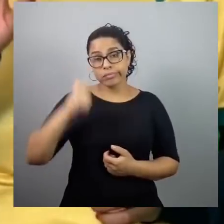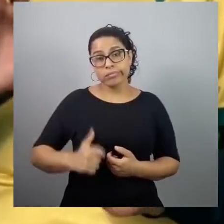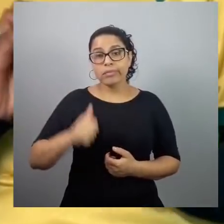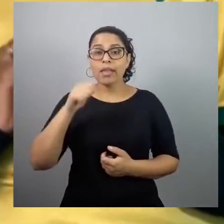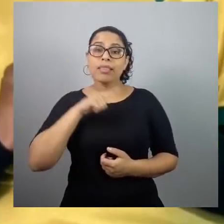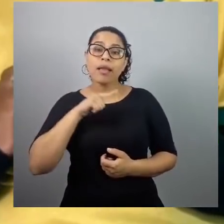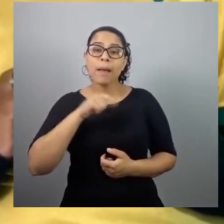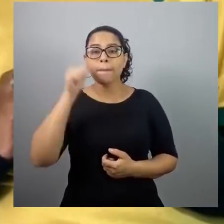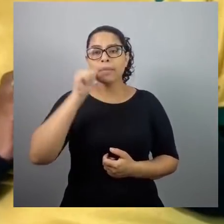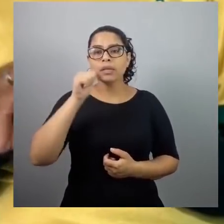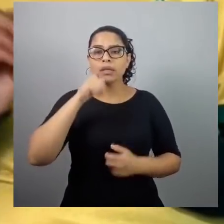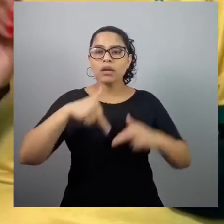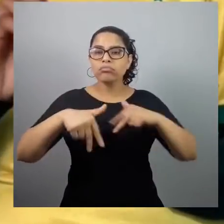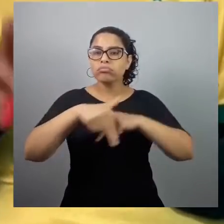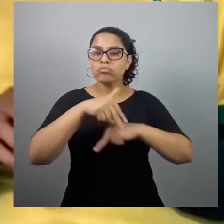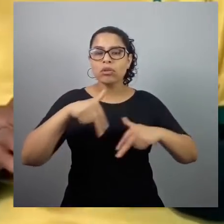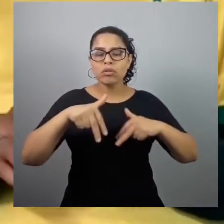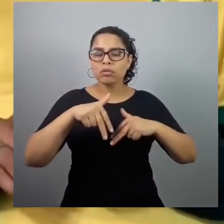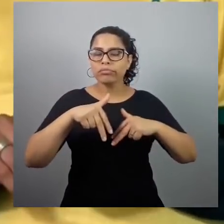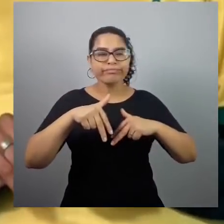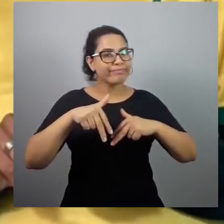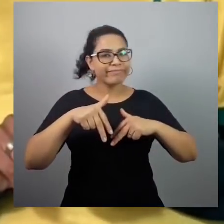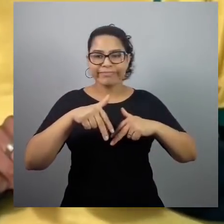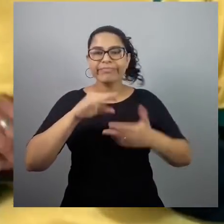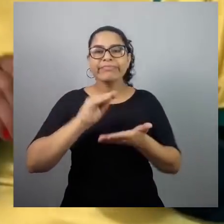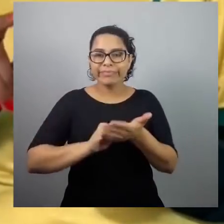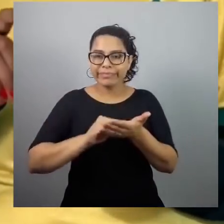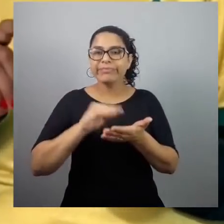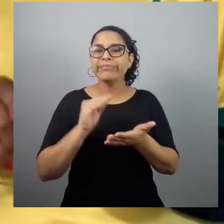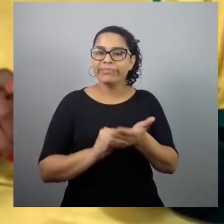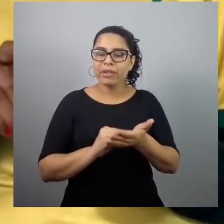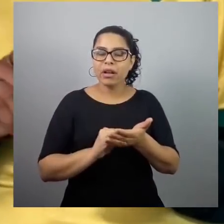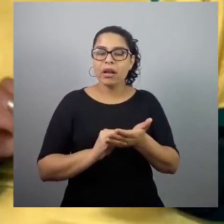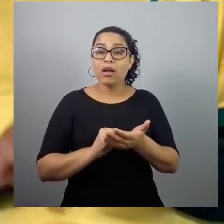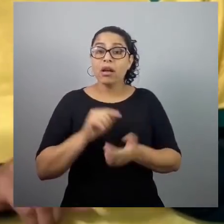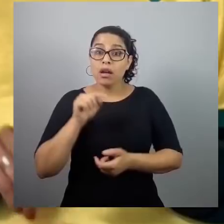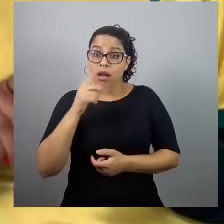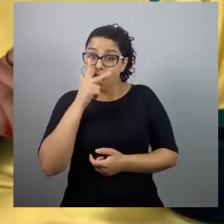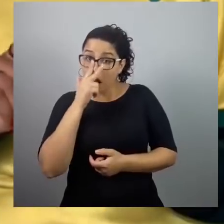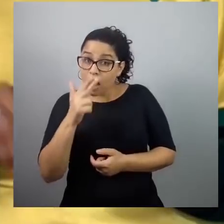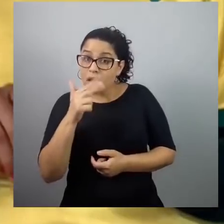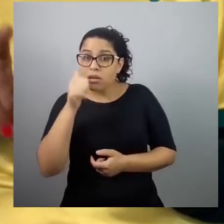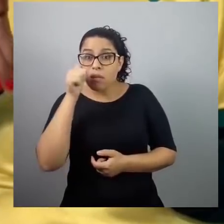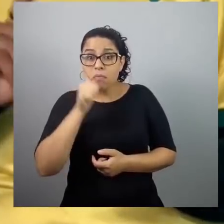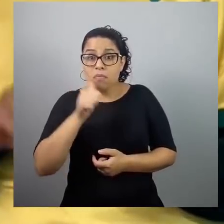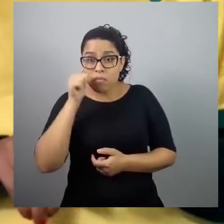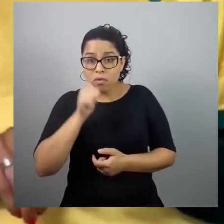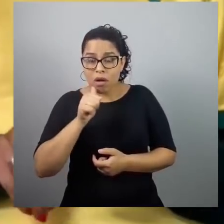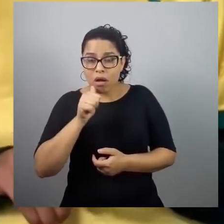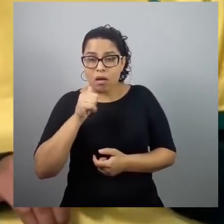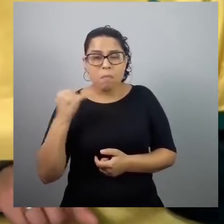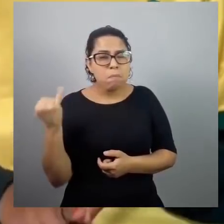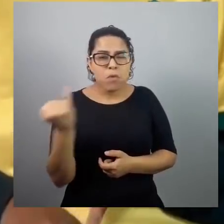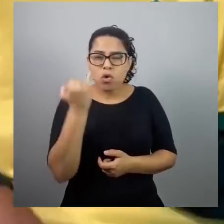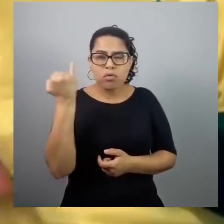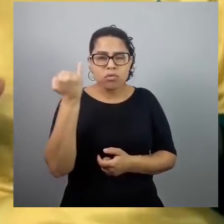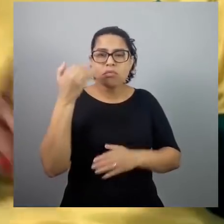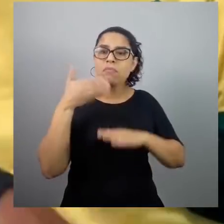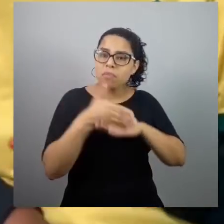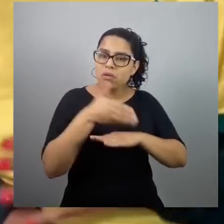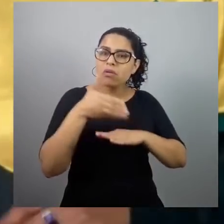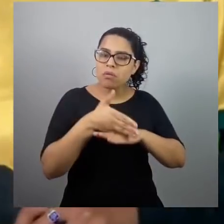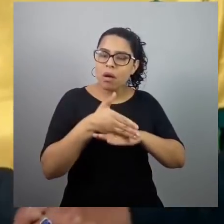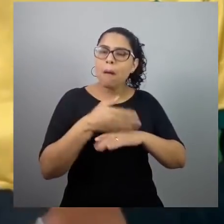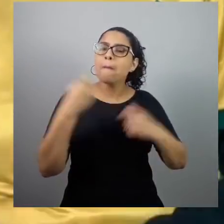tem menina jogando. Isso não é o suficiente. Se você acha que a mulher, ela deve estar no futebol, ela